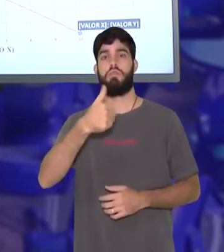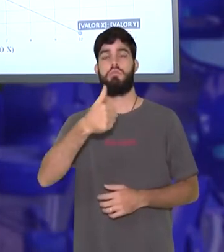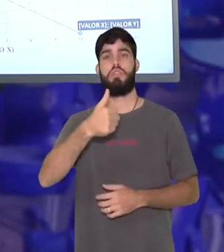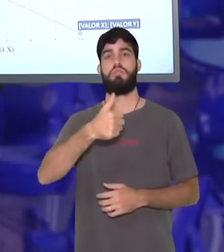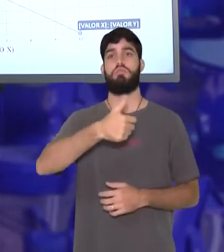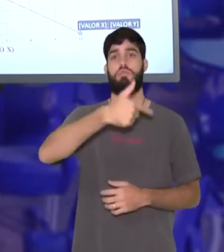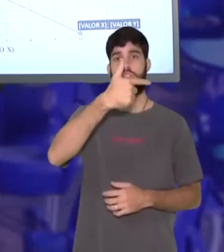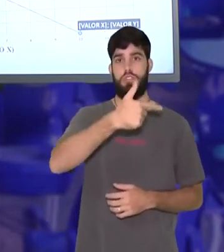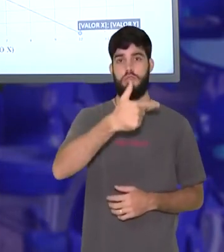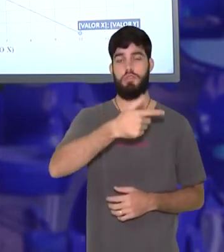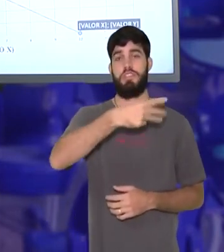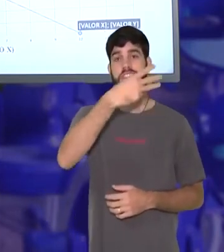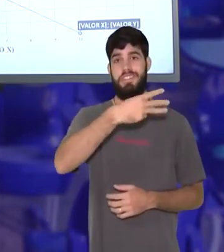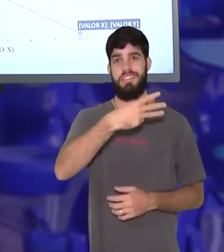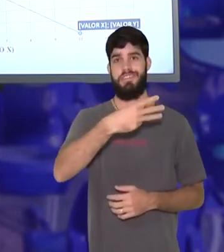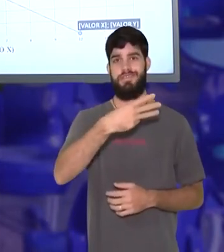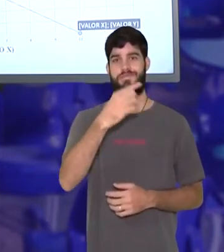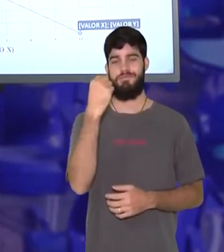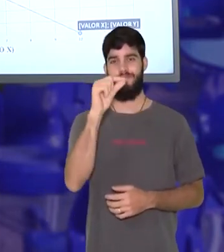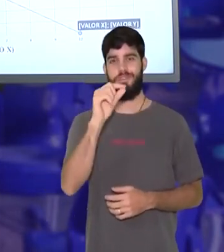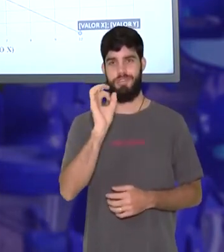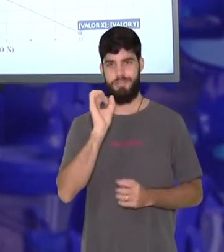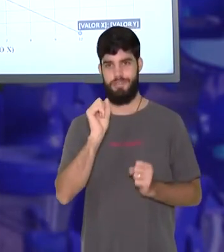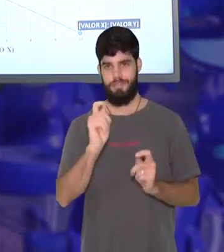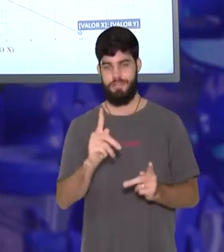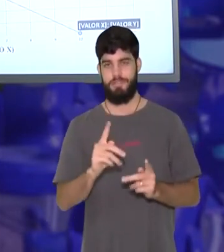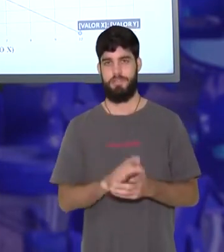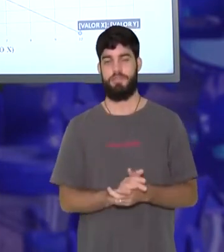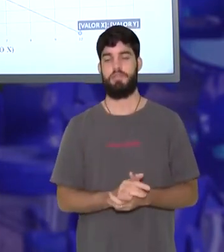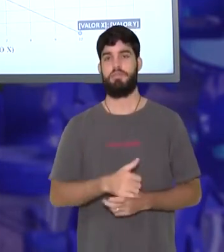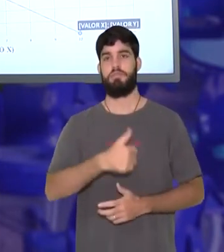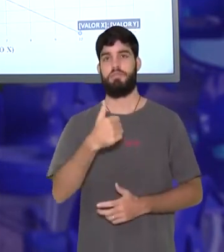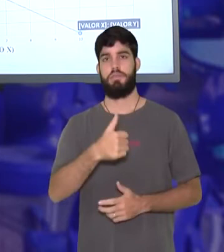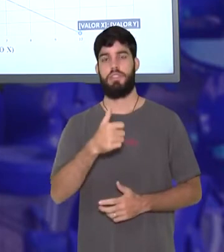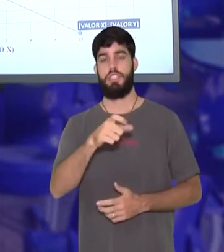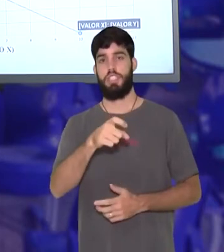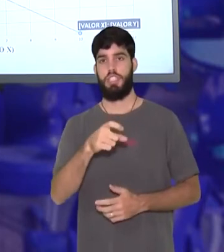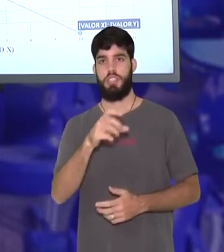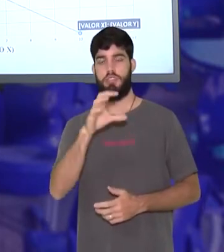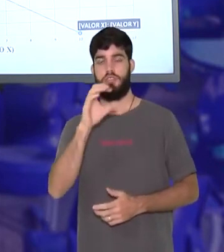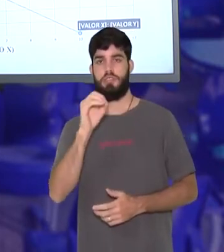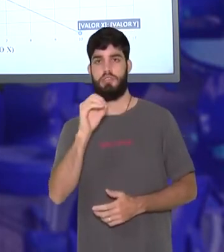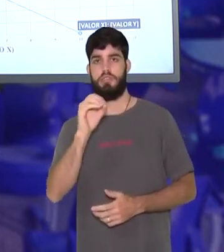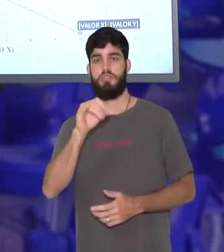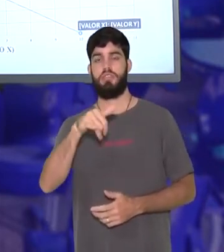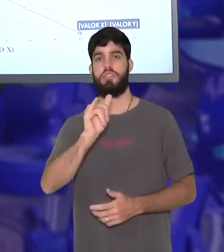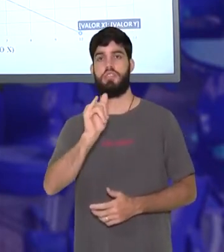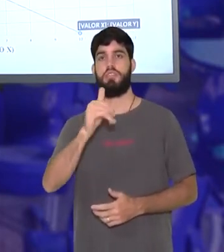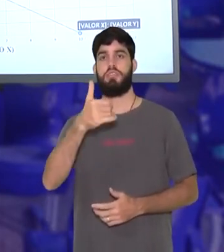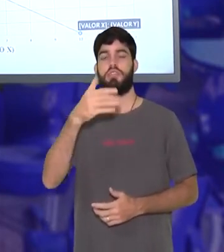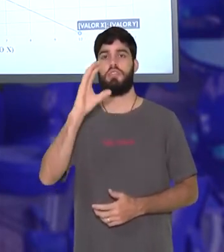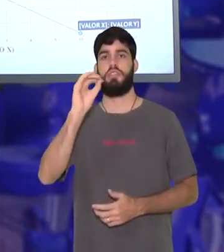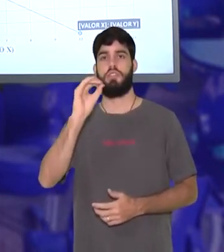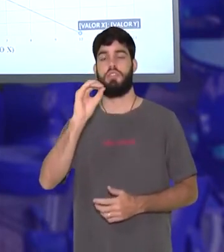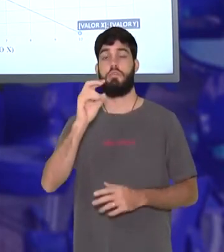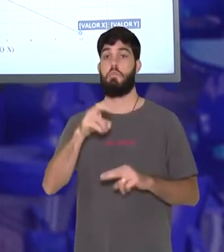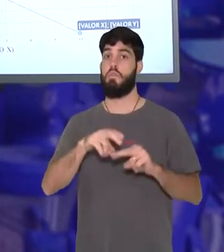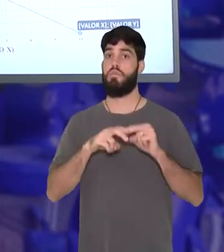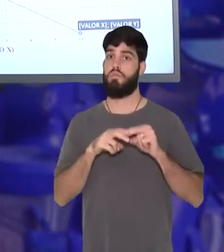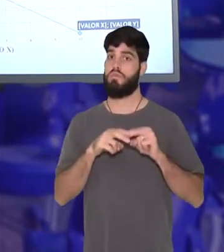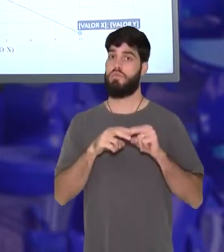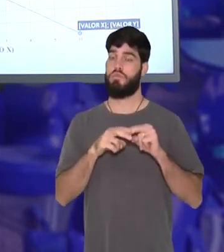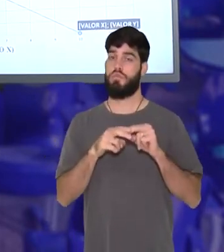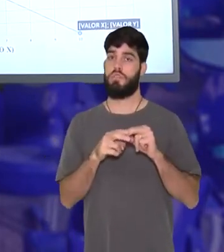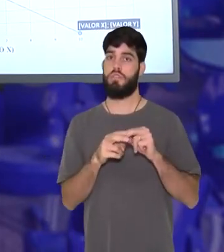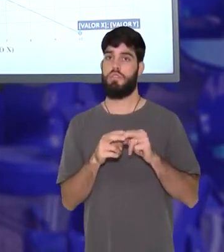segundo e terceiro ponto no primeiro. X vai ser 0 y será 10 por isso que esse